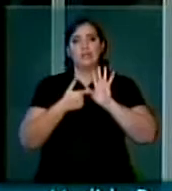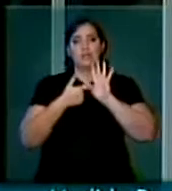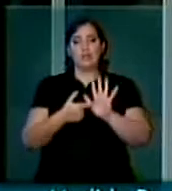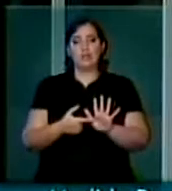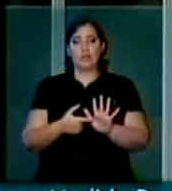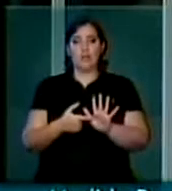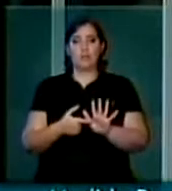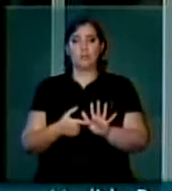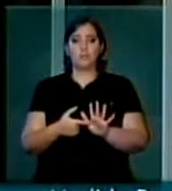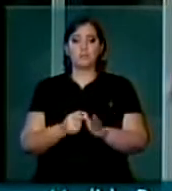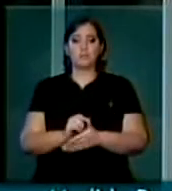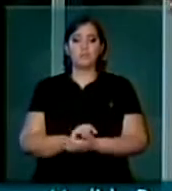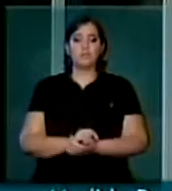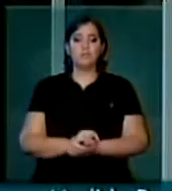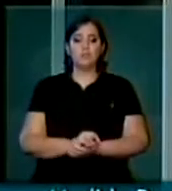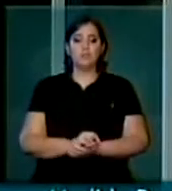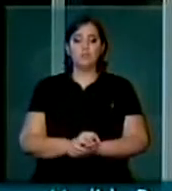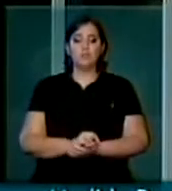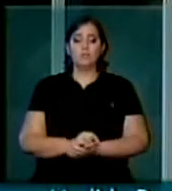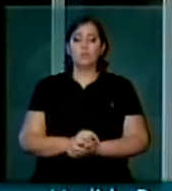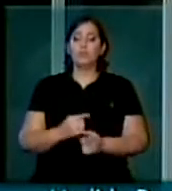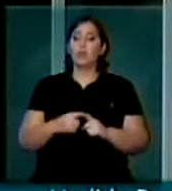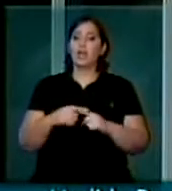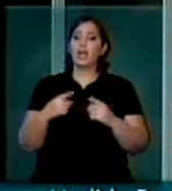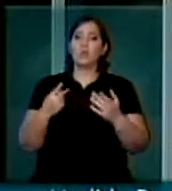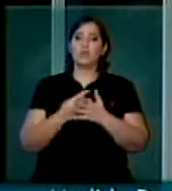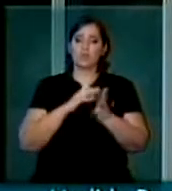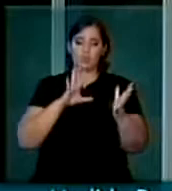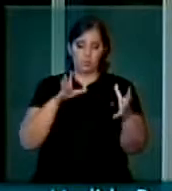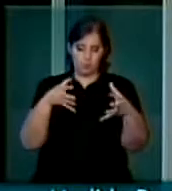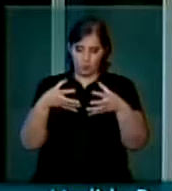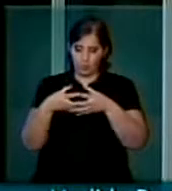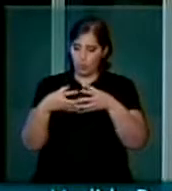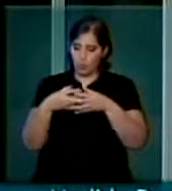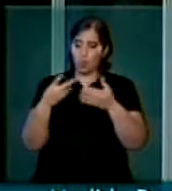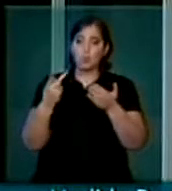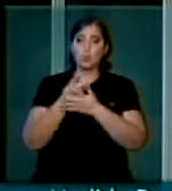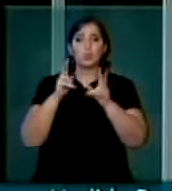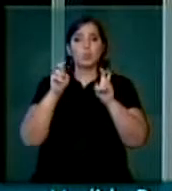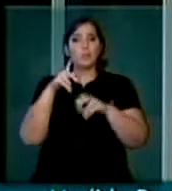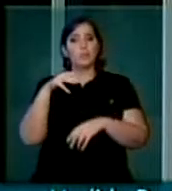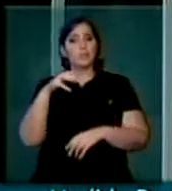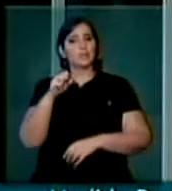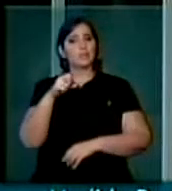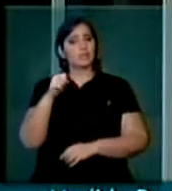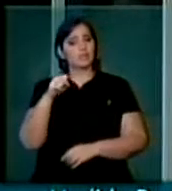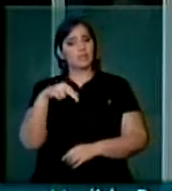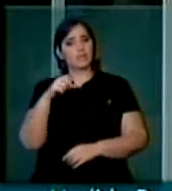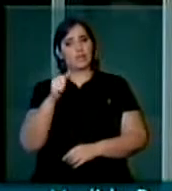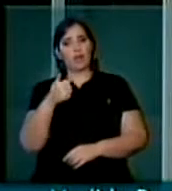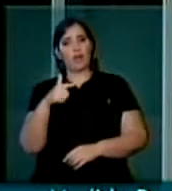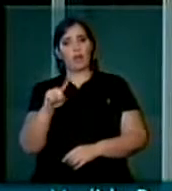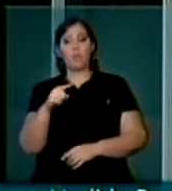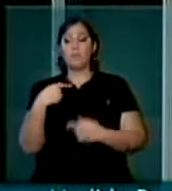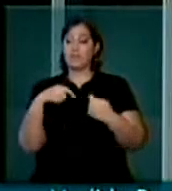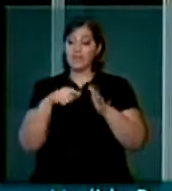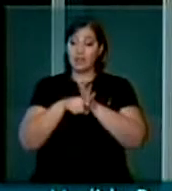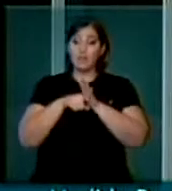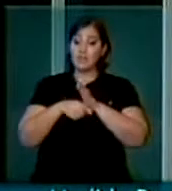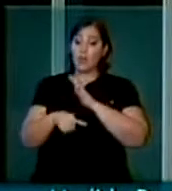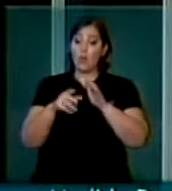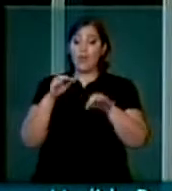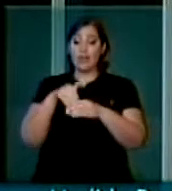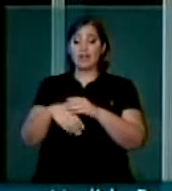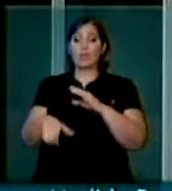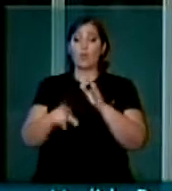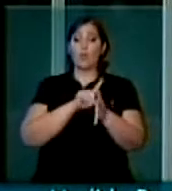novos, talvez, na trama que se armou em torno dessa questão. Há que se fazer essa apuração antes das eleições, há que se